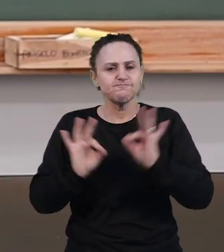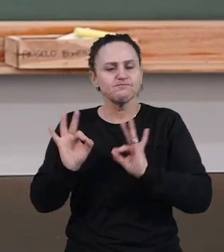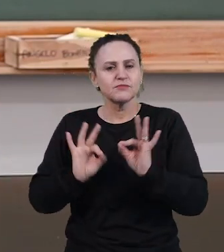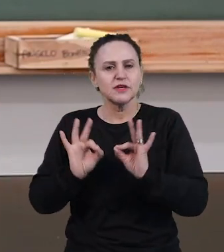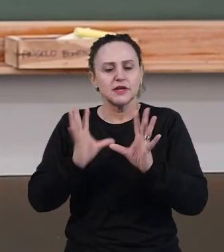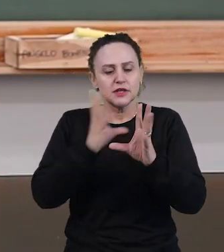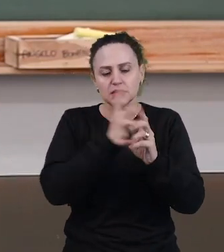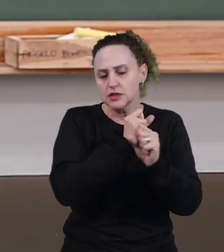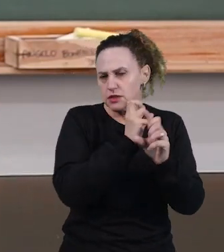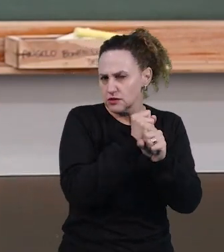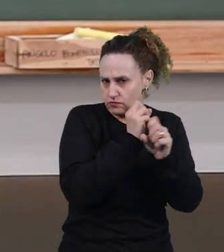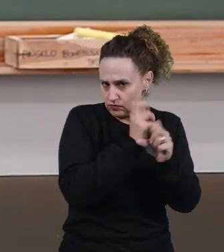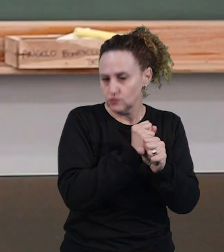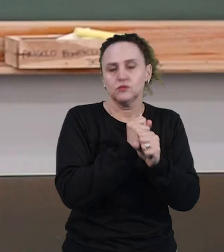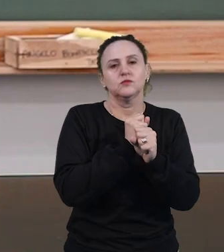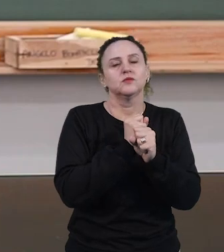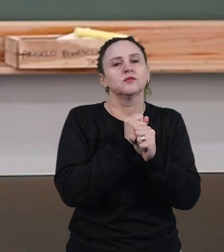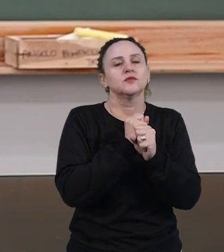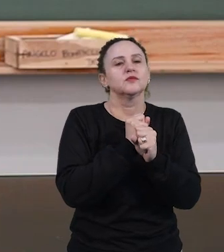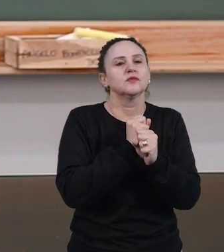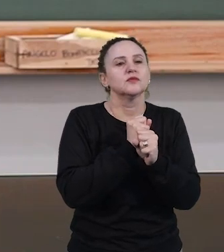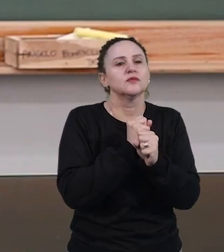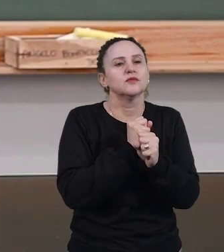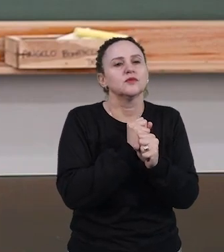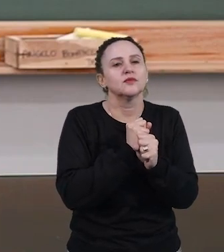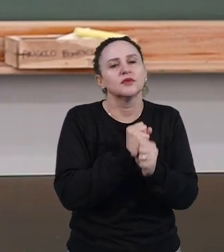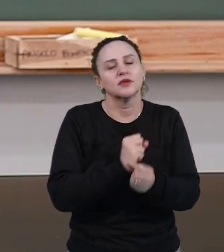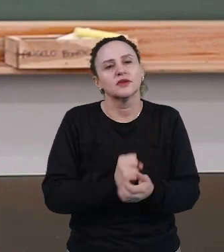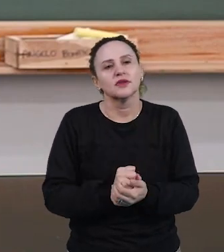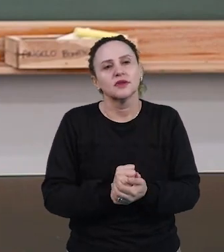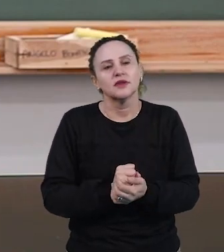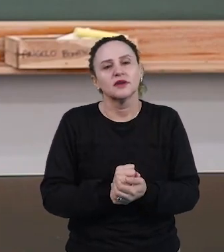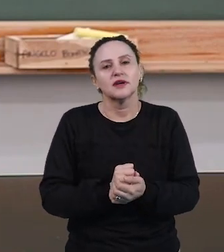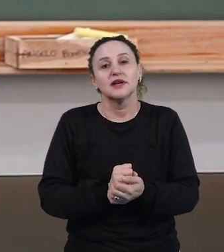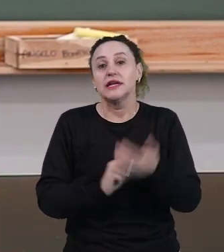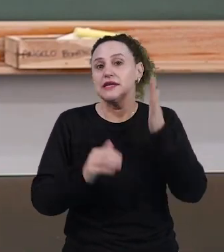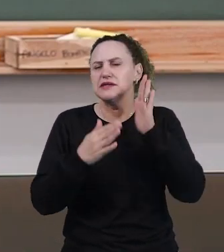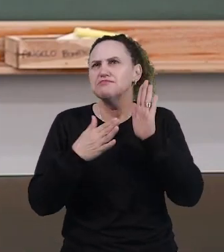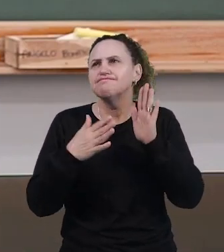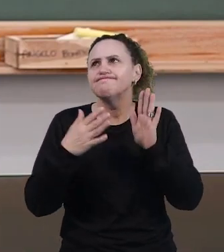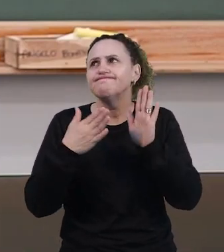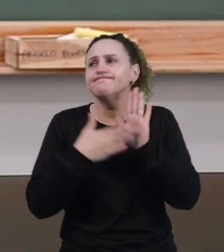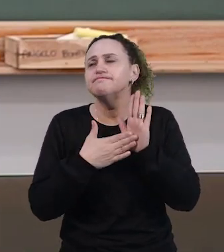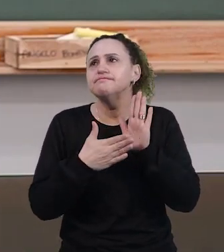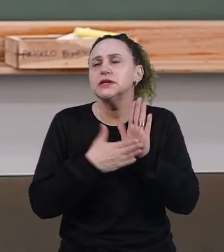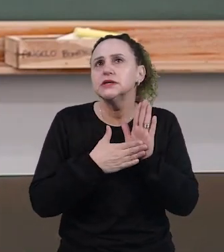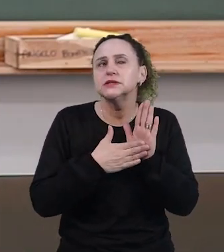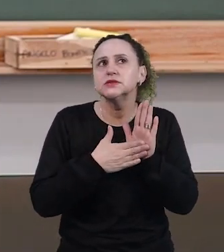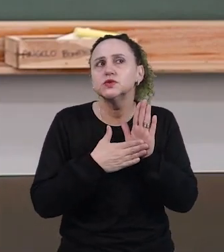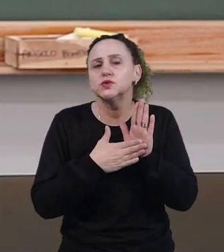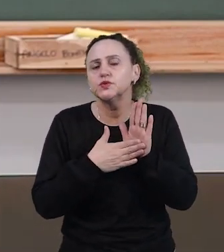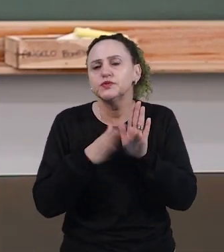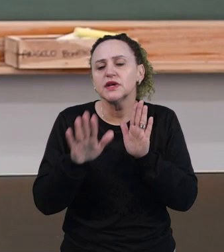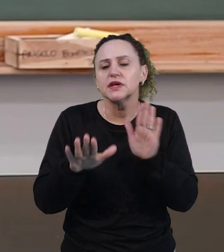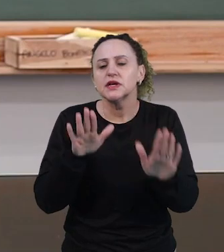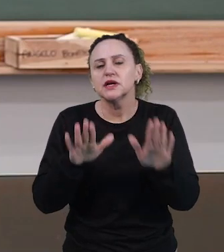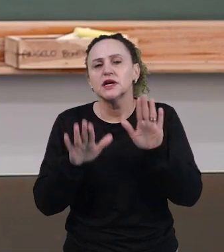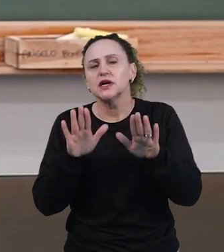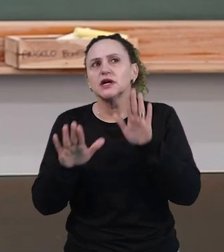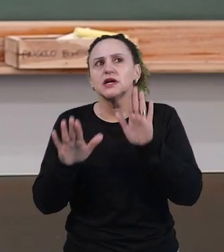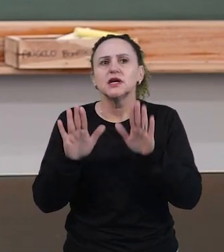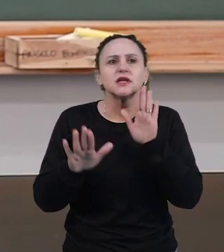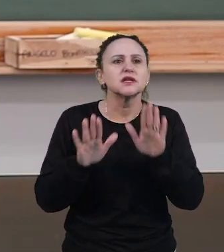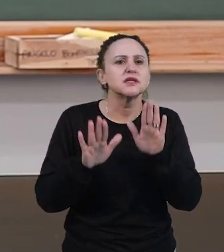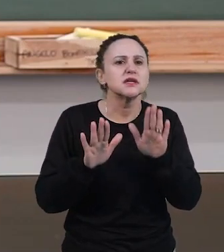de adição e subtração, né? E num plano, gente, que ela não precise mais tanto. Às vezes a criança